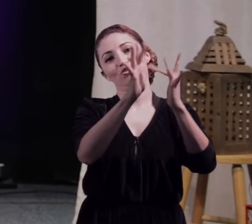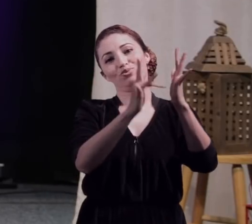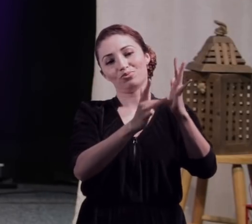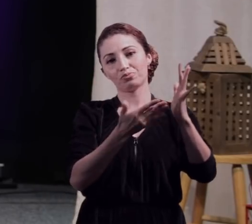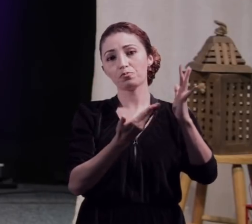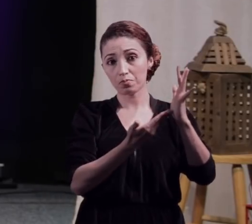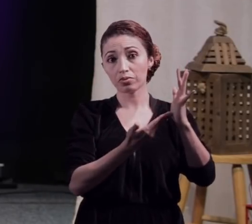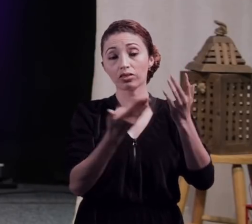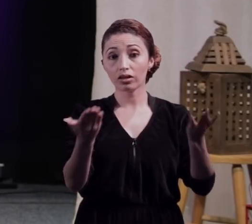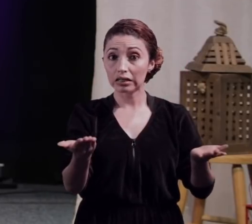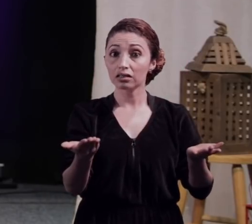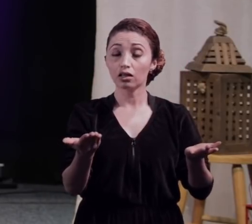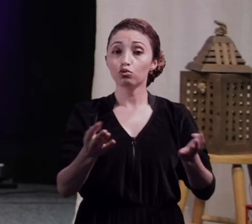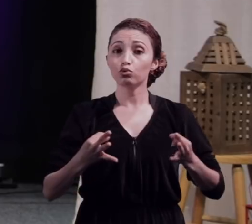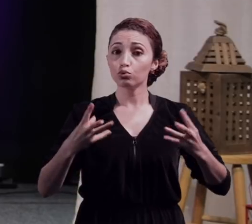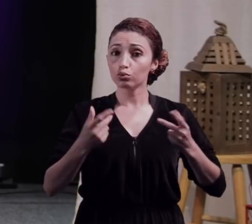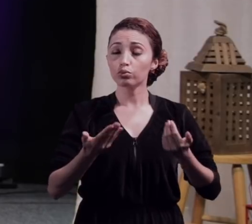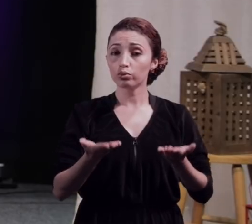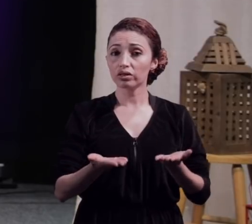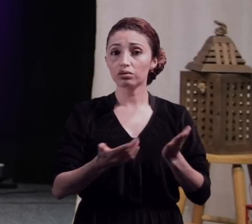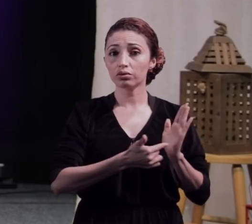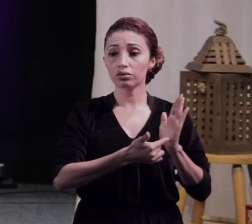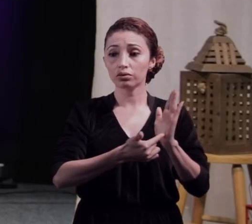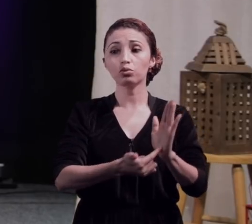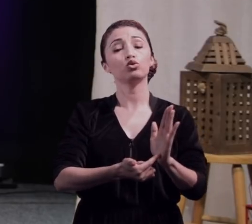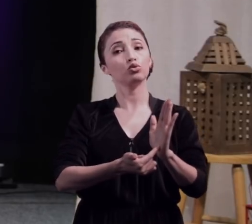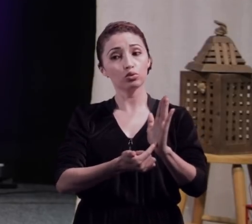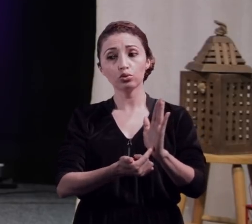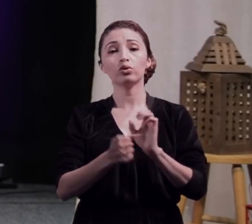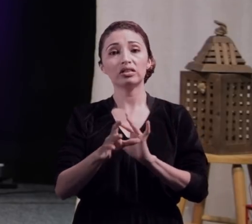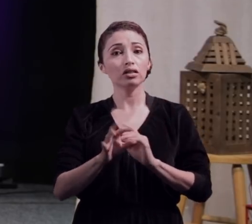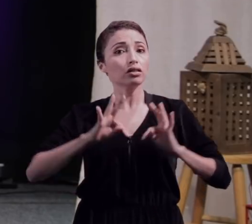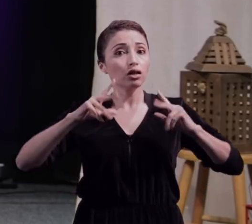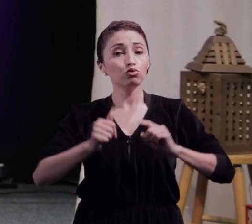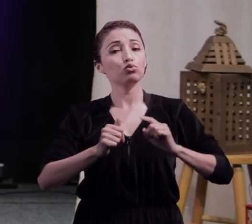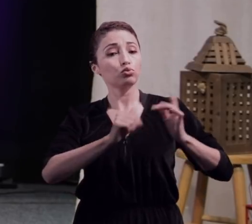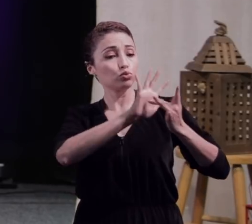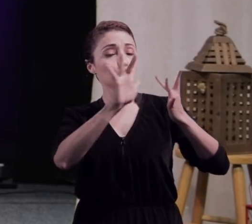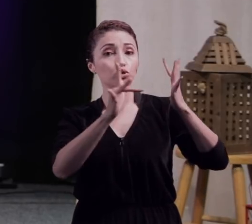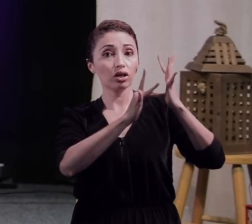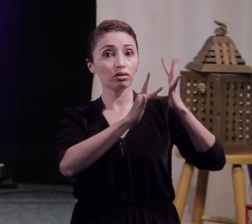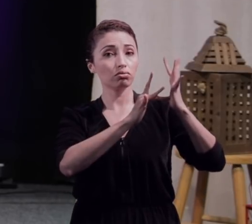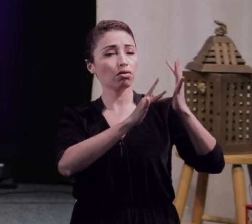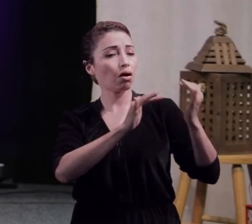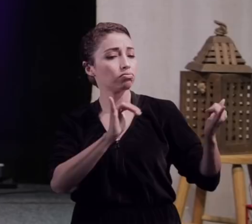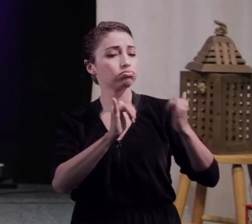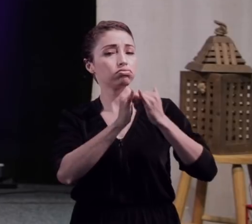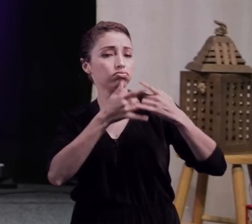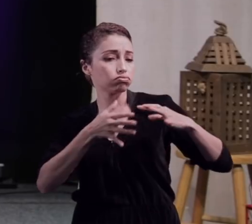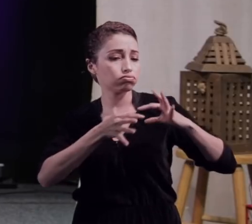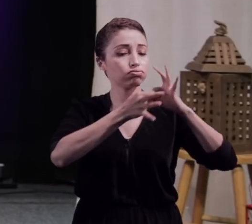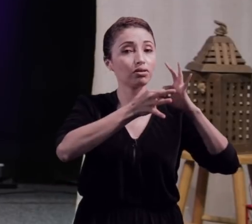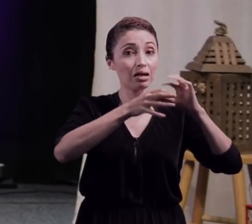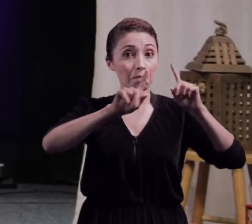Jesus. Saiba que essa revelação, tanto a reconciliação com